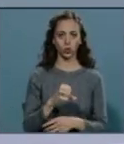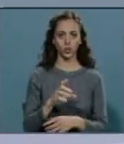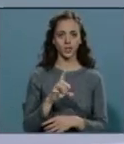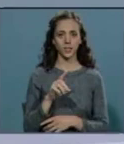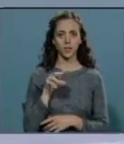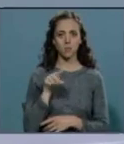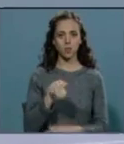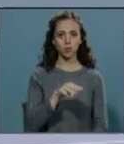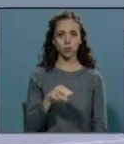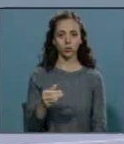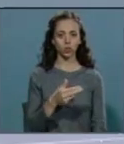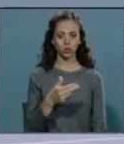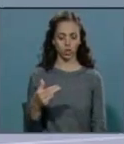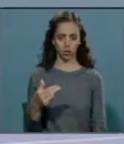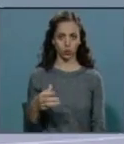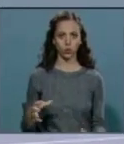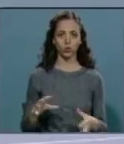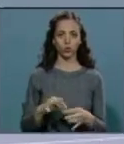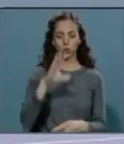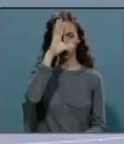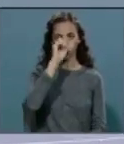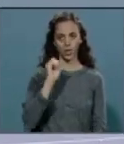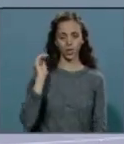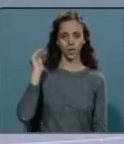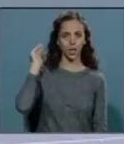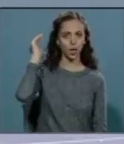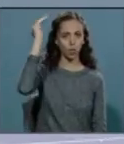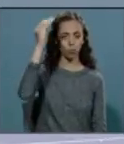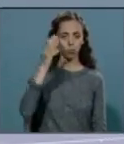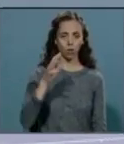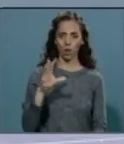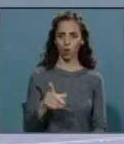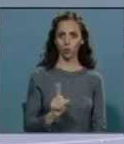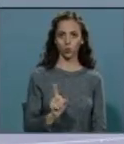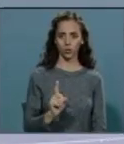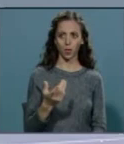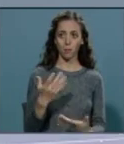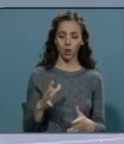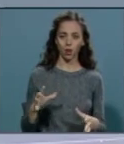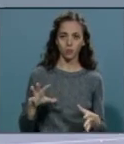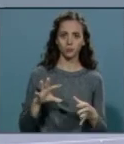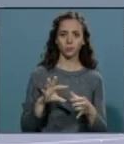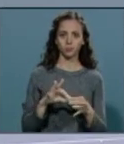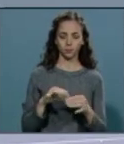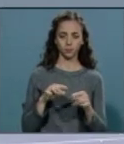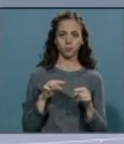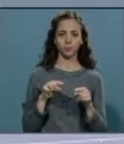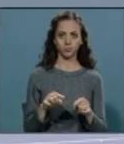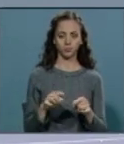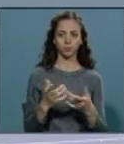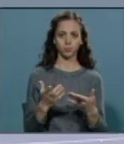16 mil milhões de euros e da parte do governo da república na vá disso aconteceu mas no que diz respeito